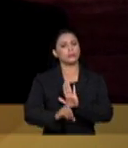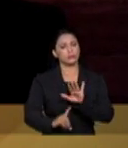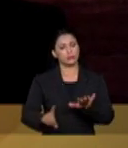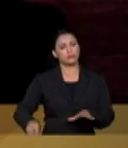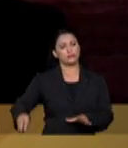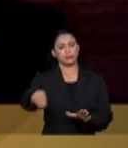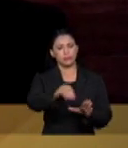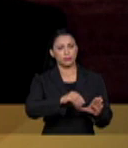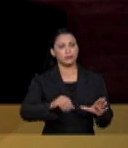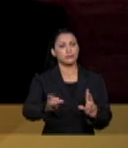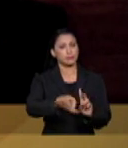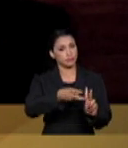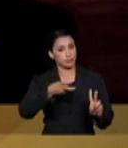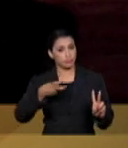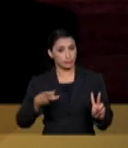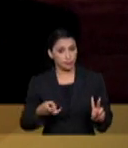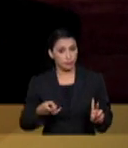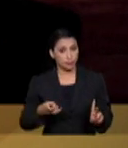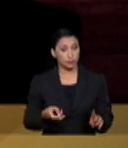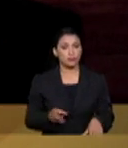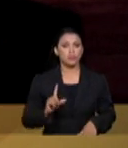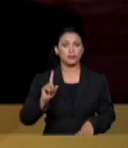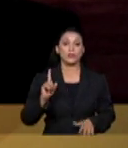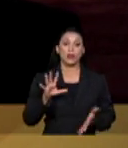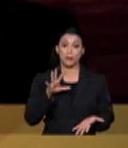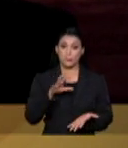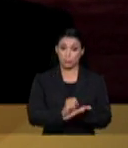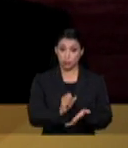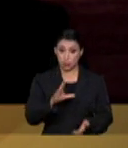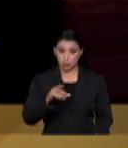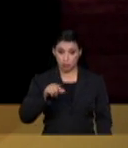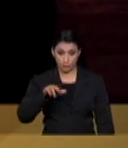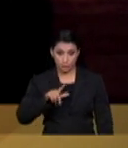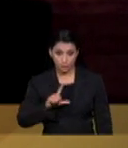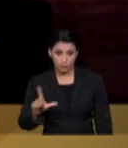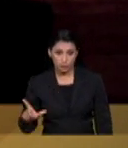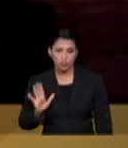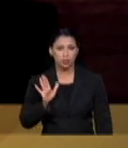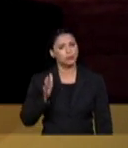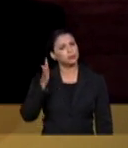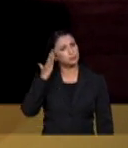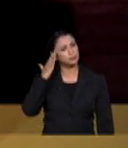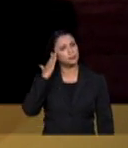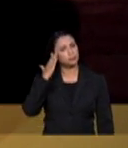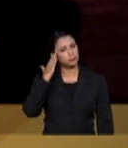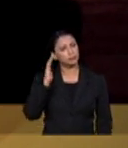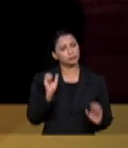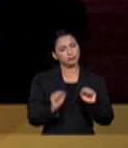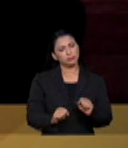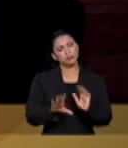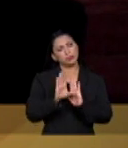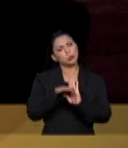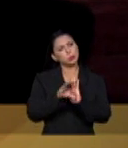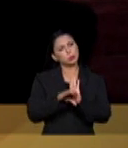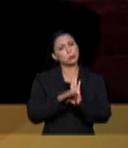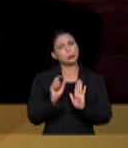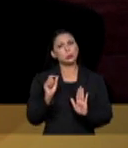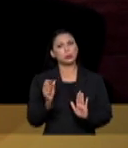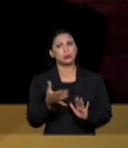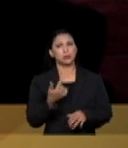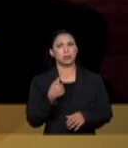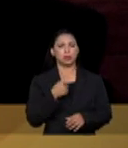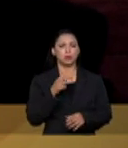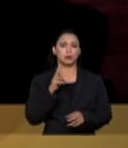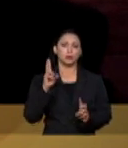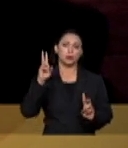territorial indígena após esse viu como que está efetivamente pode ser conceituada e